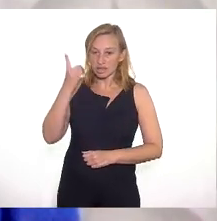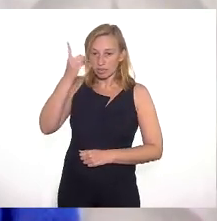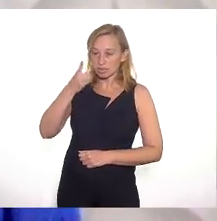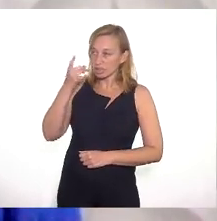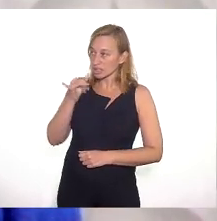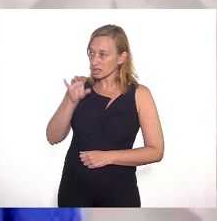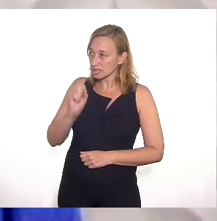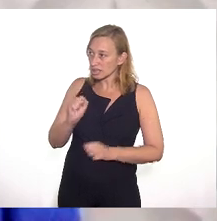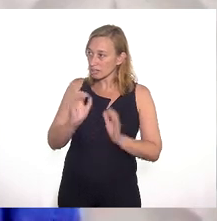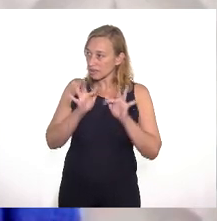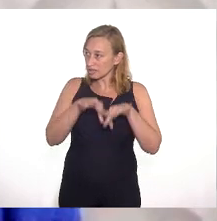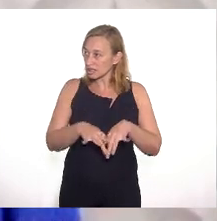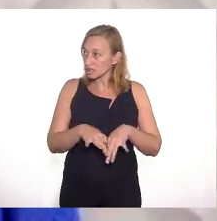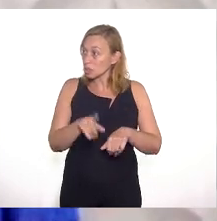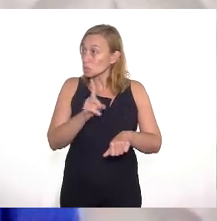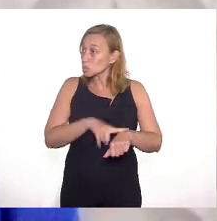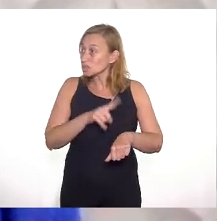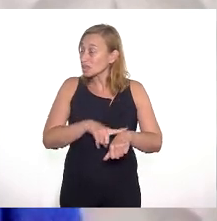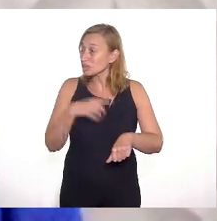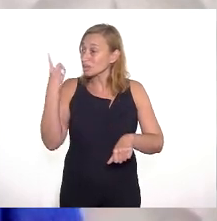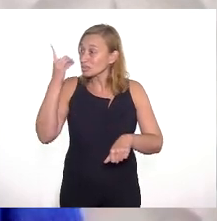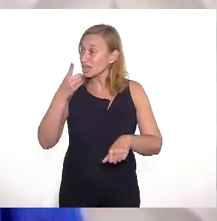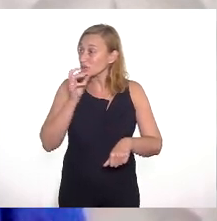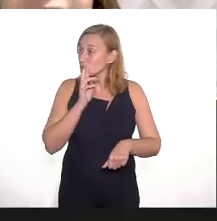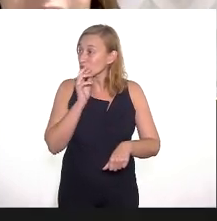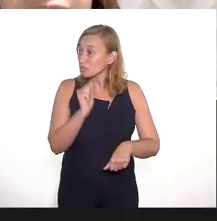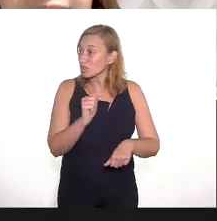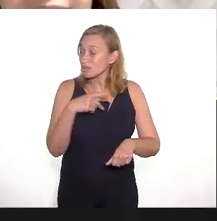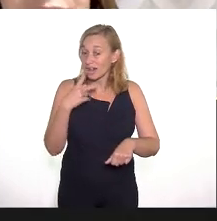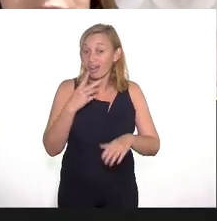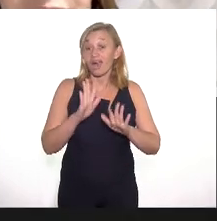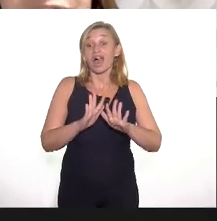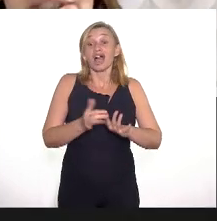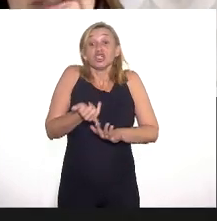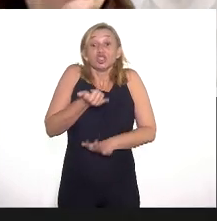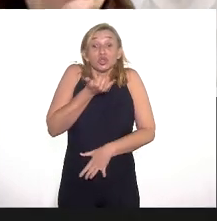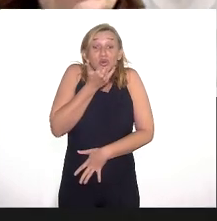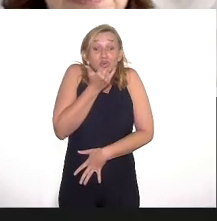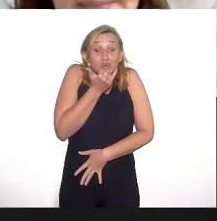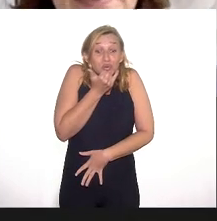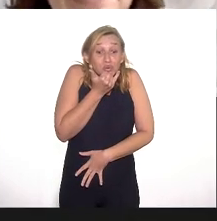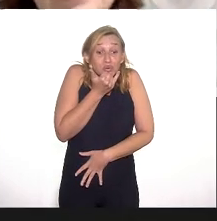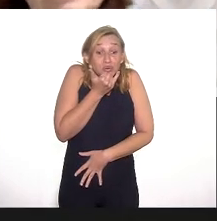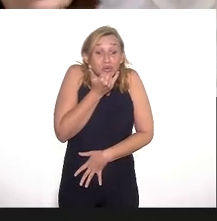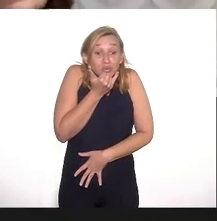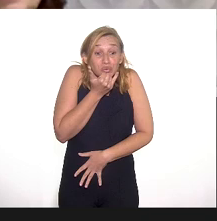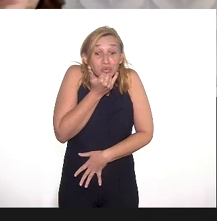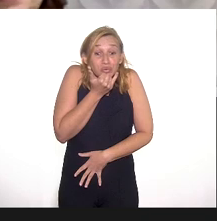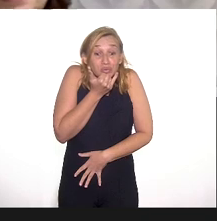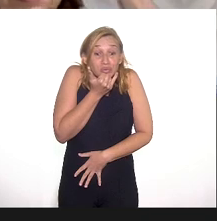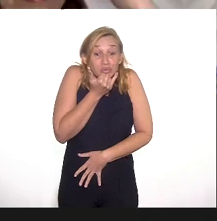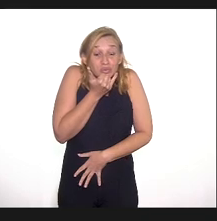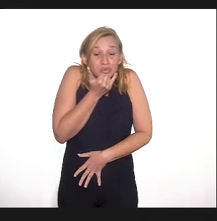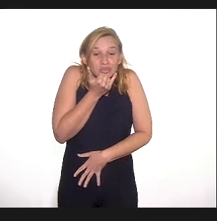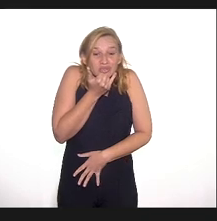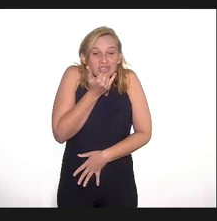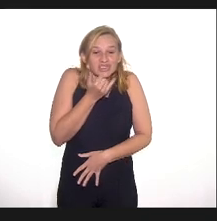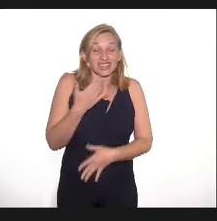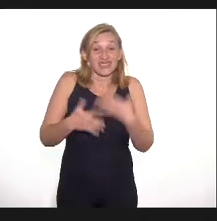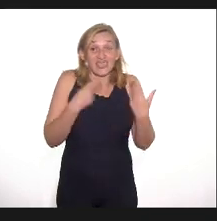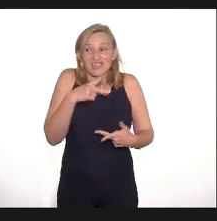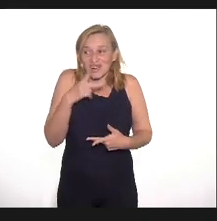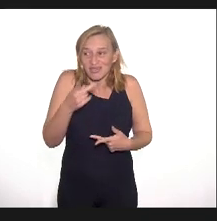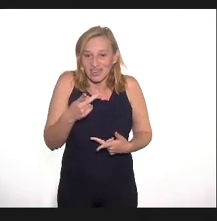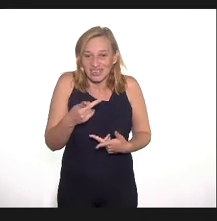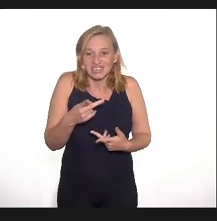concluir, senão não vai haver tempo para o deputado Rodrigo Amorim fazer sua fala. Ah, me perdoa aí, deputado Rodrigo. A gente se empolga e